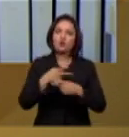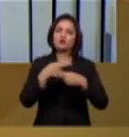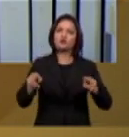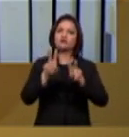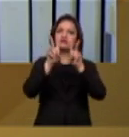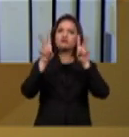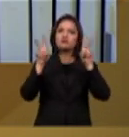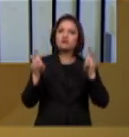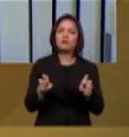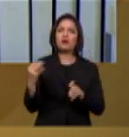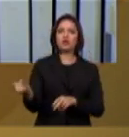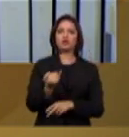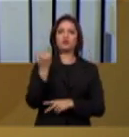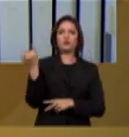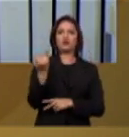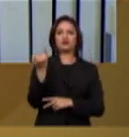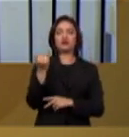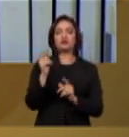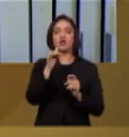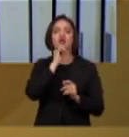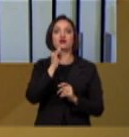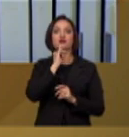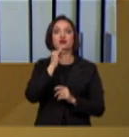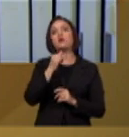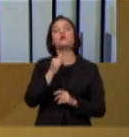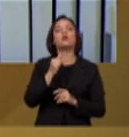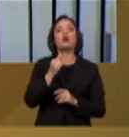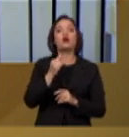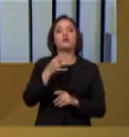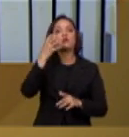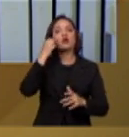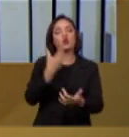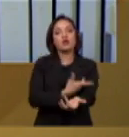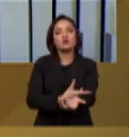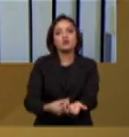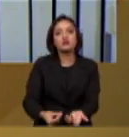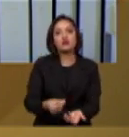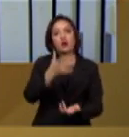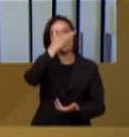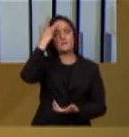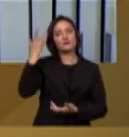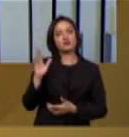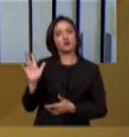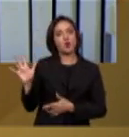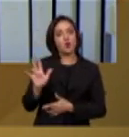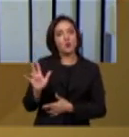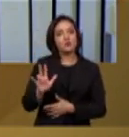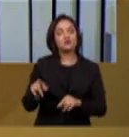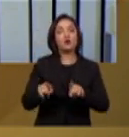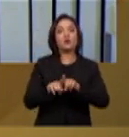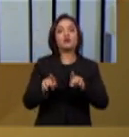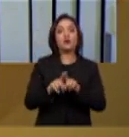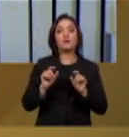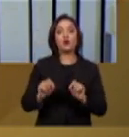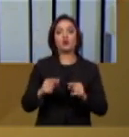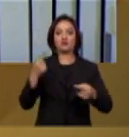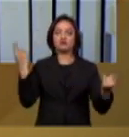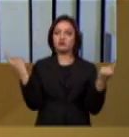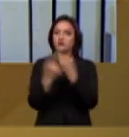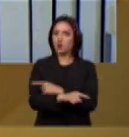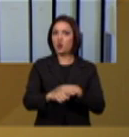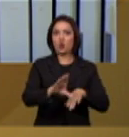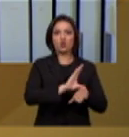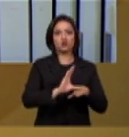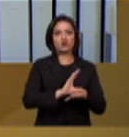a saber: possibilidade de doação de sangue por homossexuais, inconstitucionalidade de lei que proíba o ensino